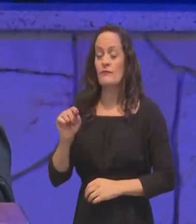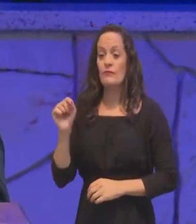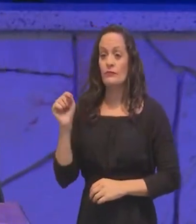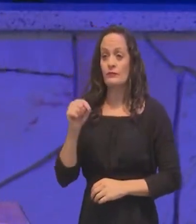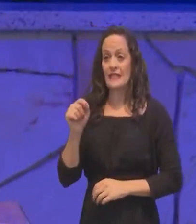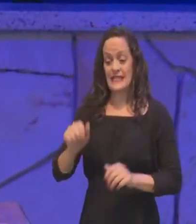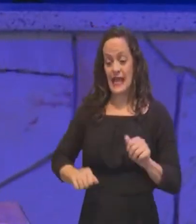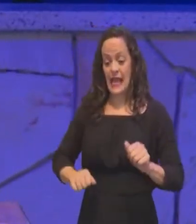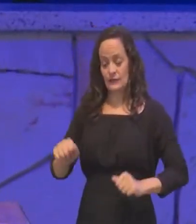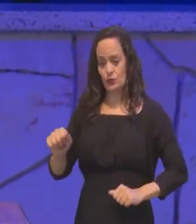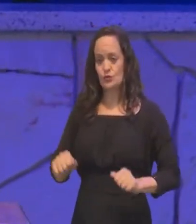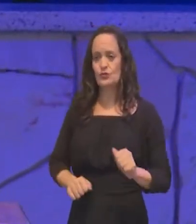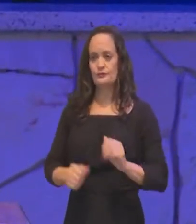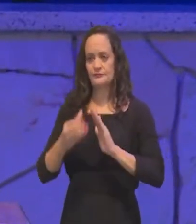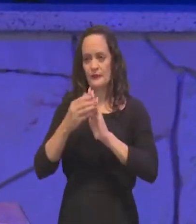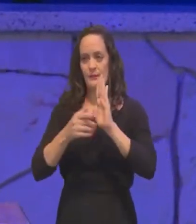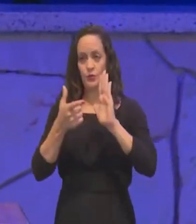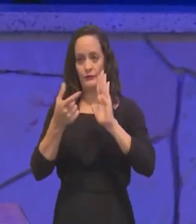28,